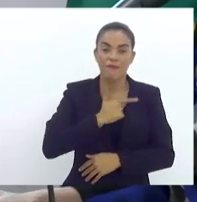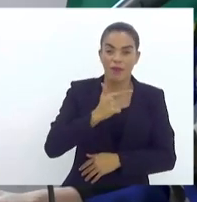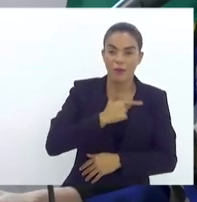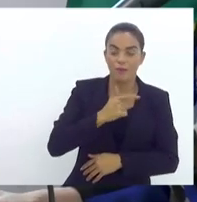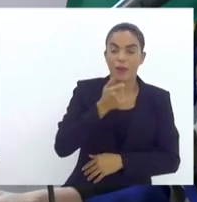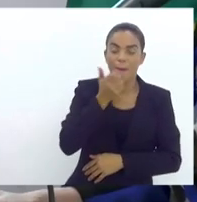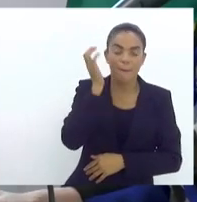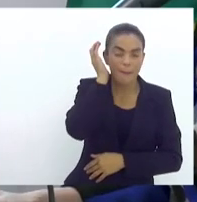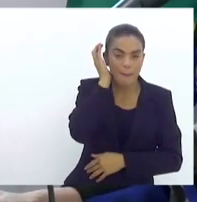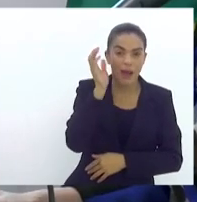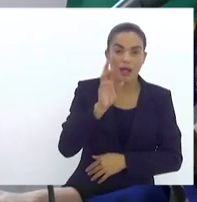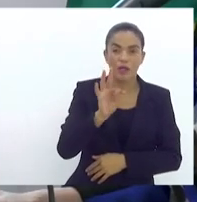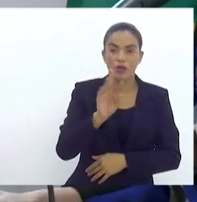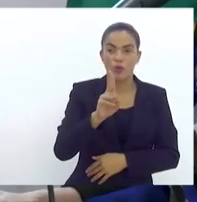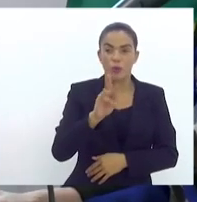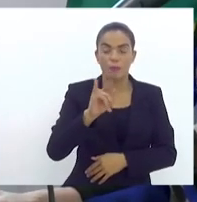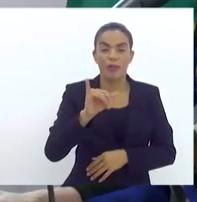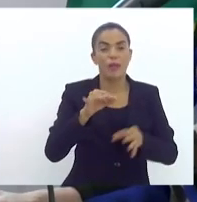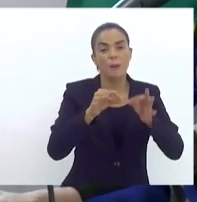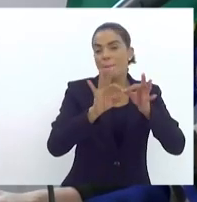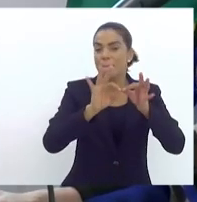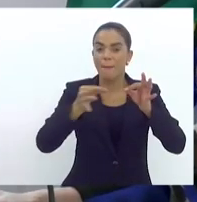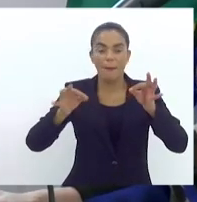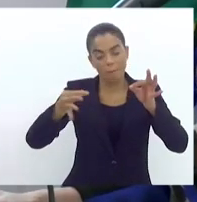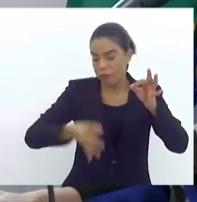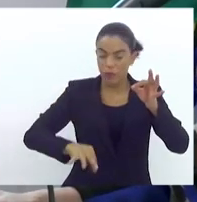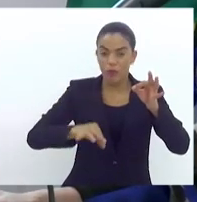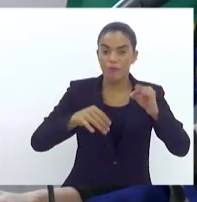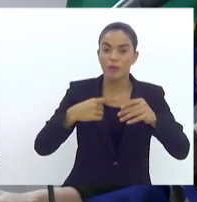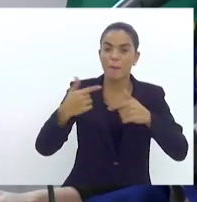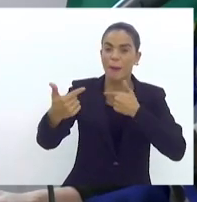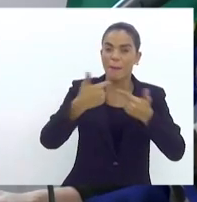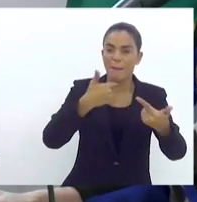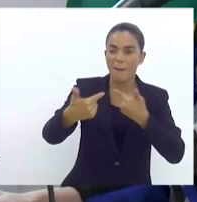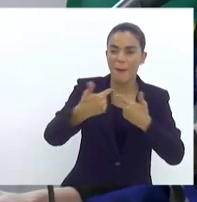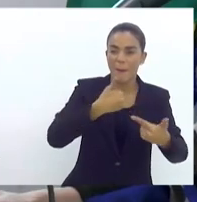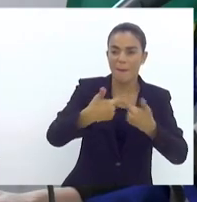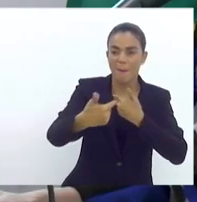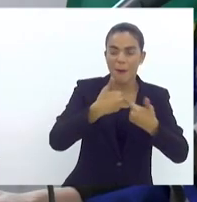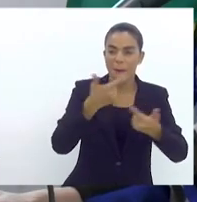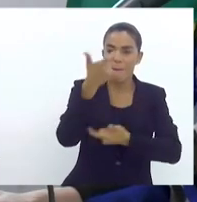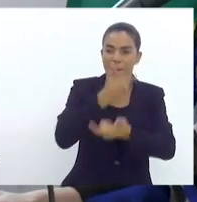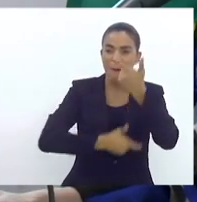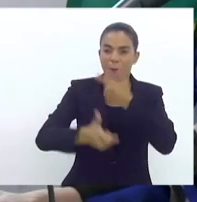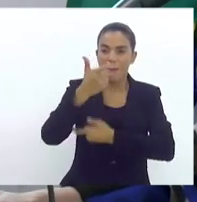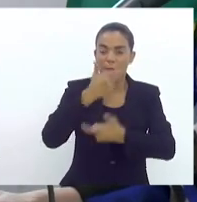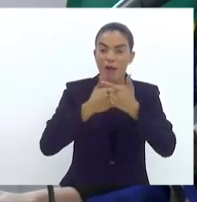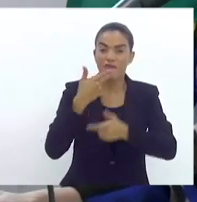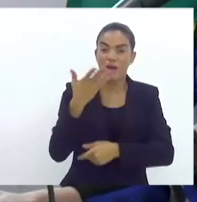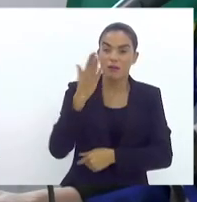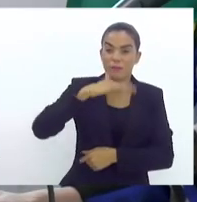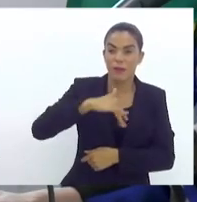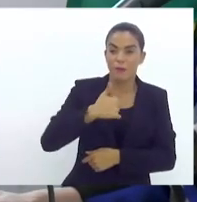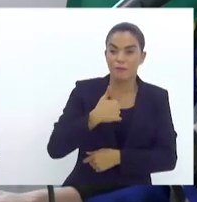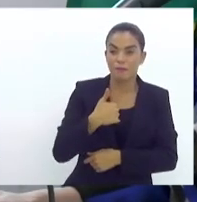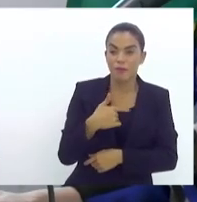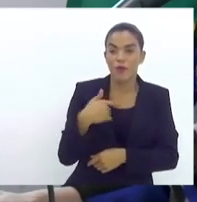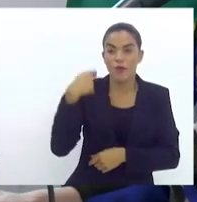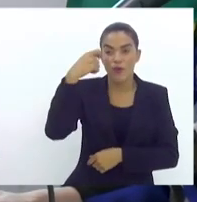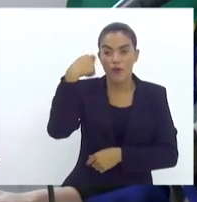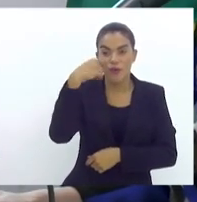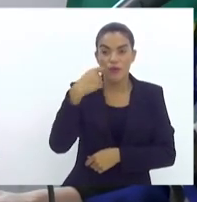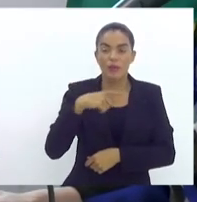Tupi que tirando de contexto a minha fala proferiu inúmeras ofensas acusações e calúnia o vídeo